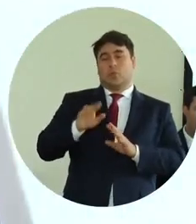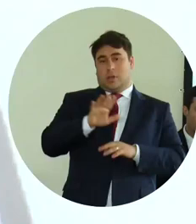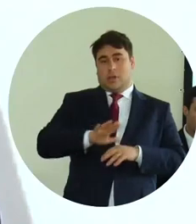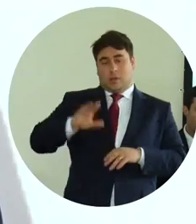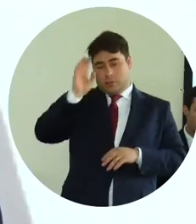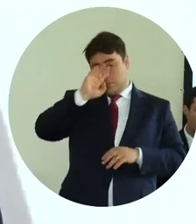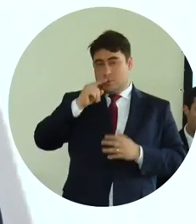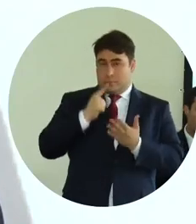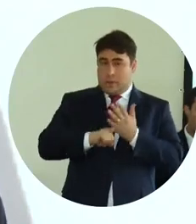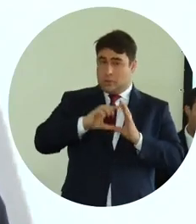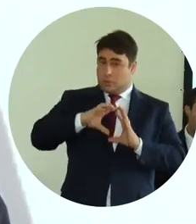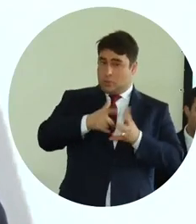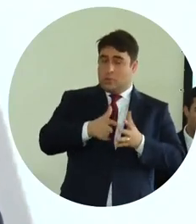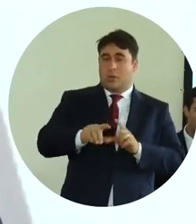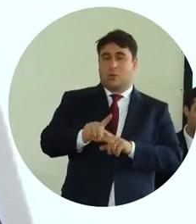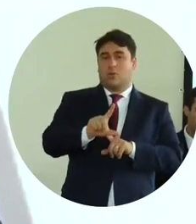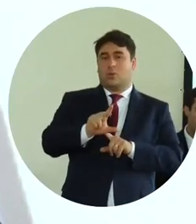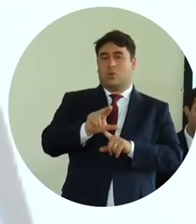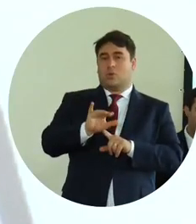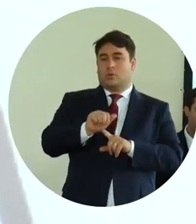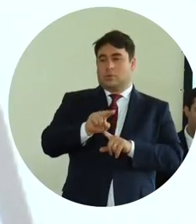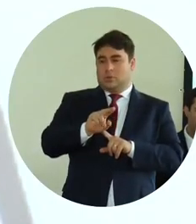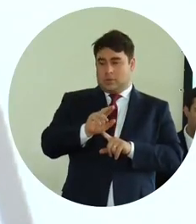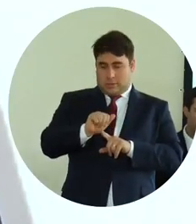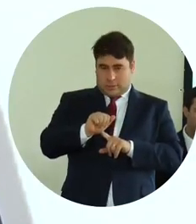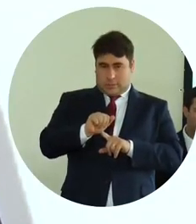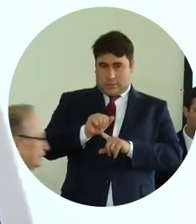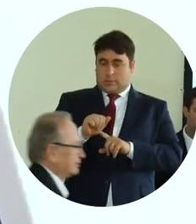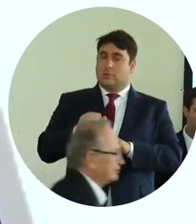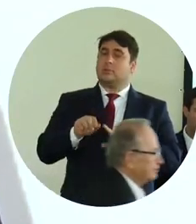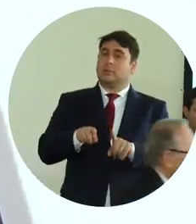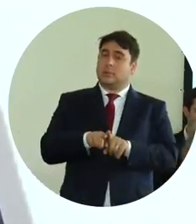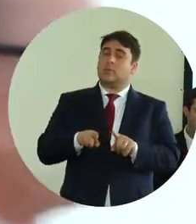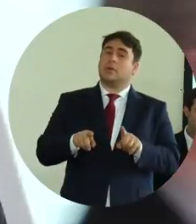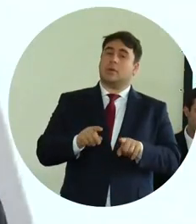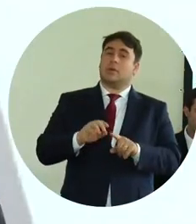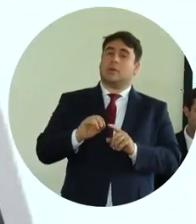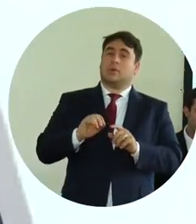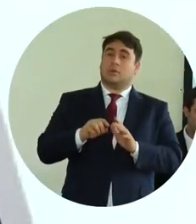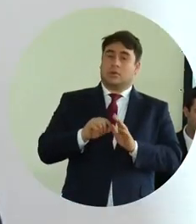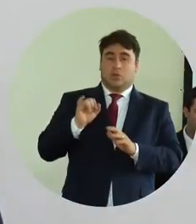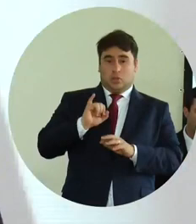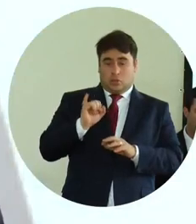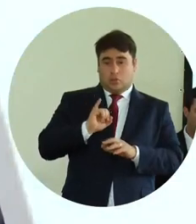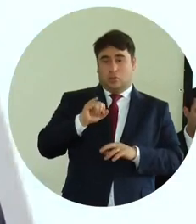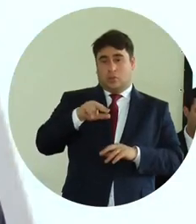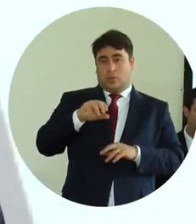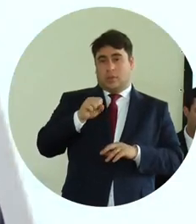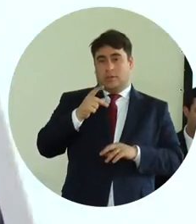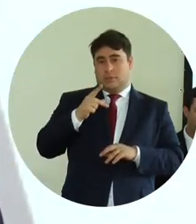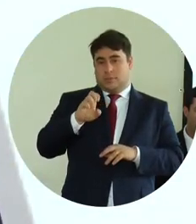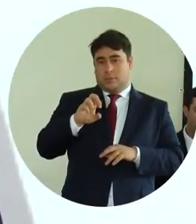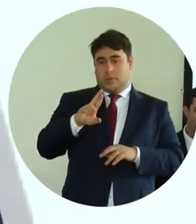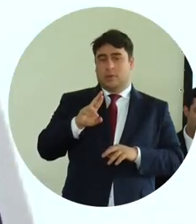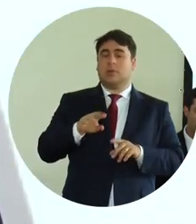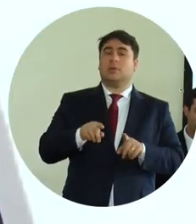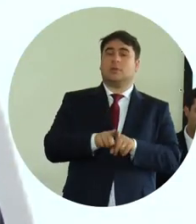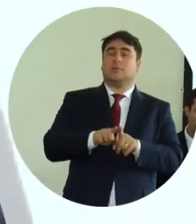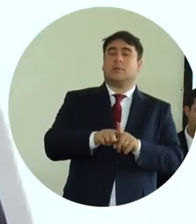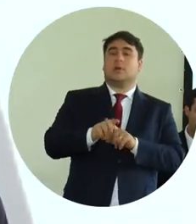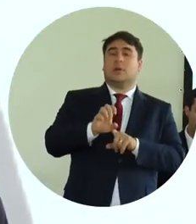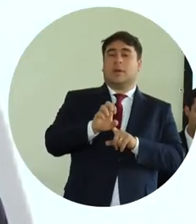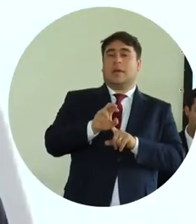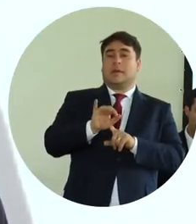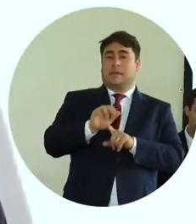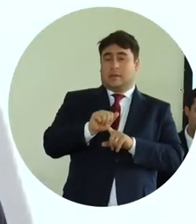Global. Luciana Carvalho de Mesquita Ferreira, do Instituto de Ensino e Pesquisa, INSPER. Eckart Michael Pohl, da